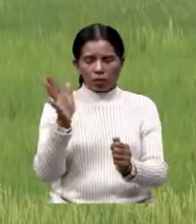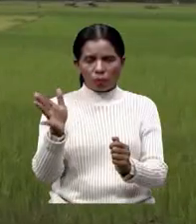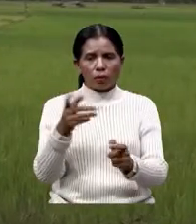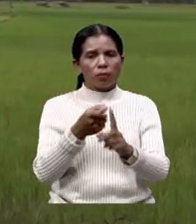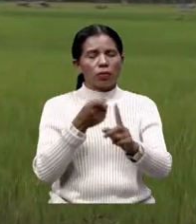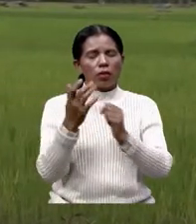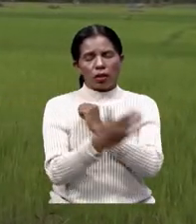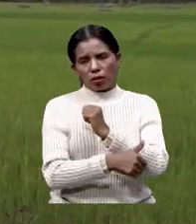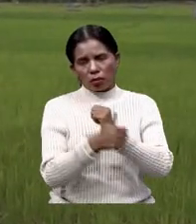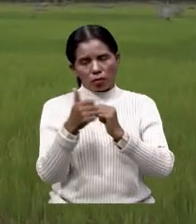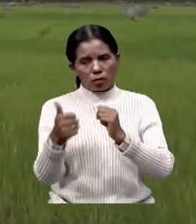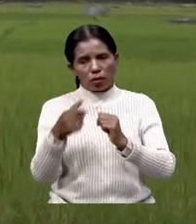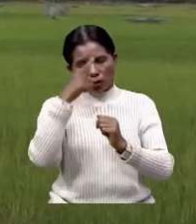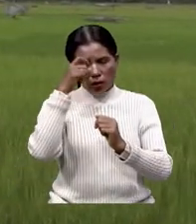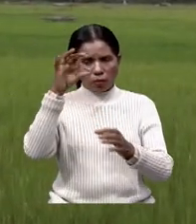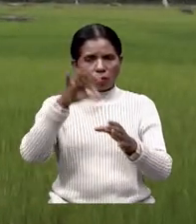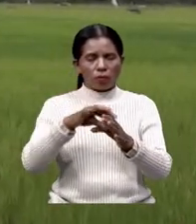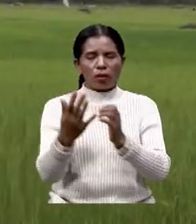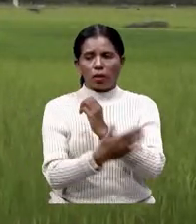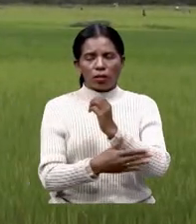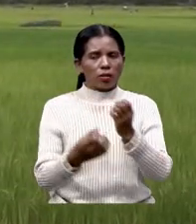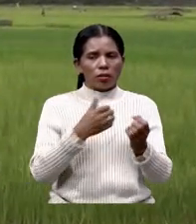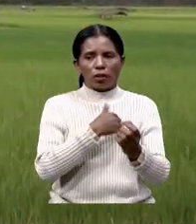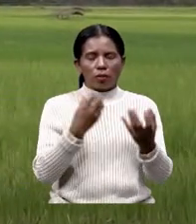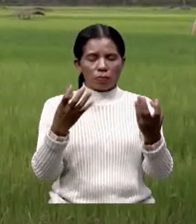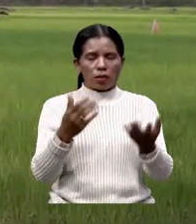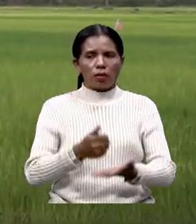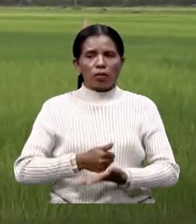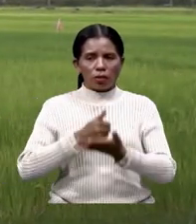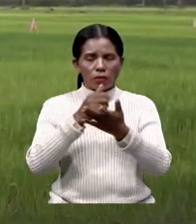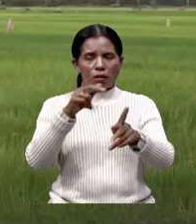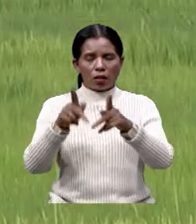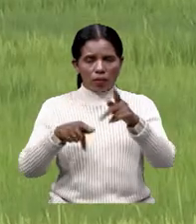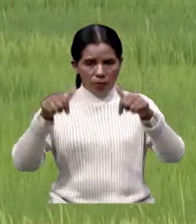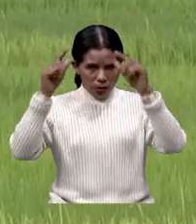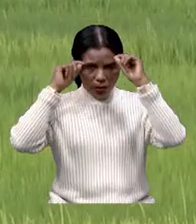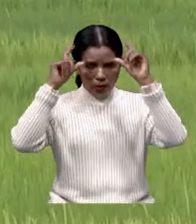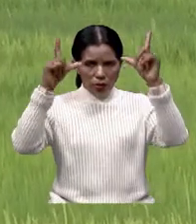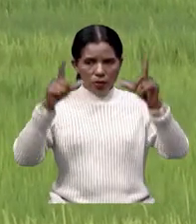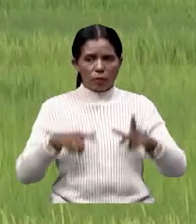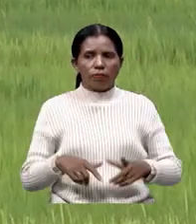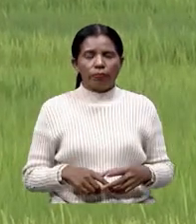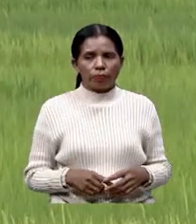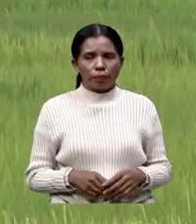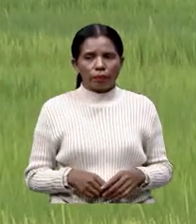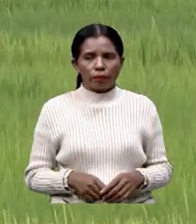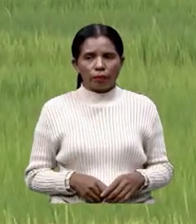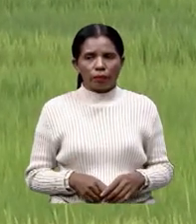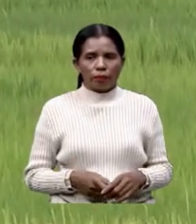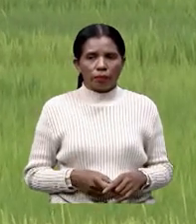husirailur, tamba produção e arrailaran será o suficiente a tu sustenta a população e Timor-Leste. Equipa Cobertura, GMN.